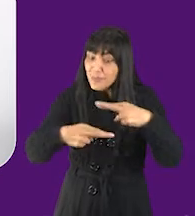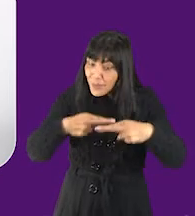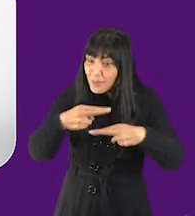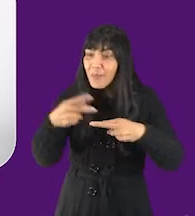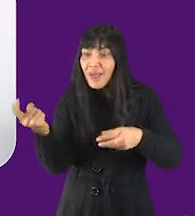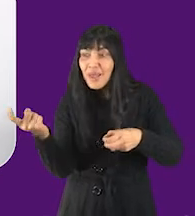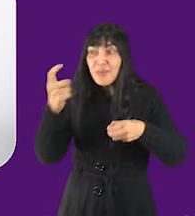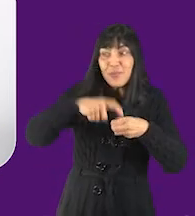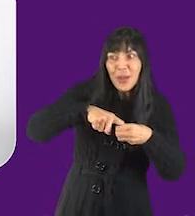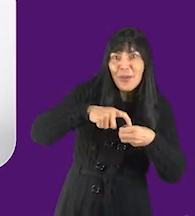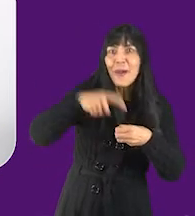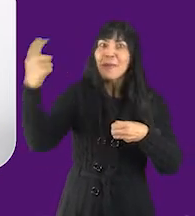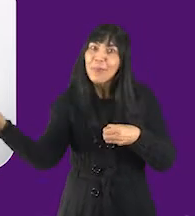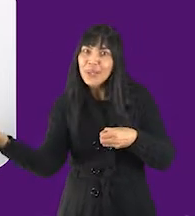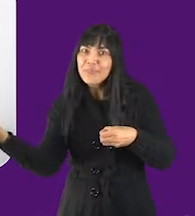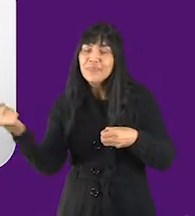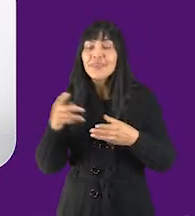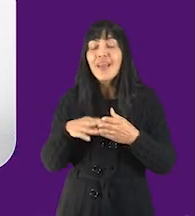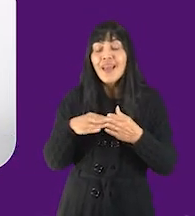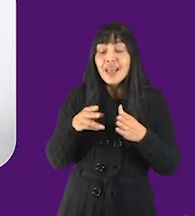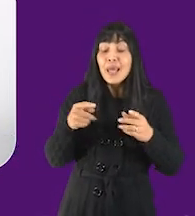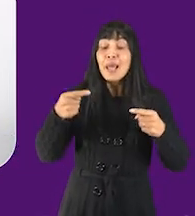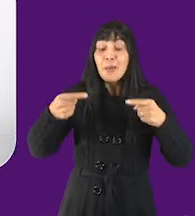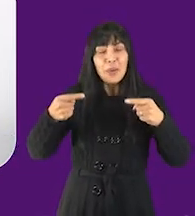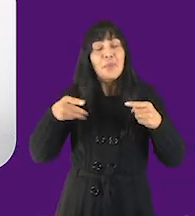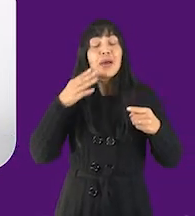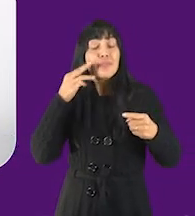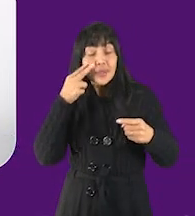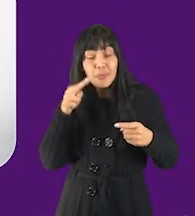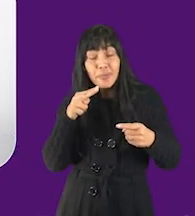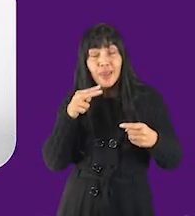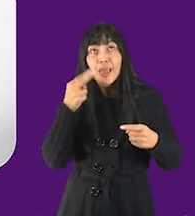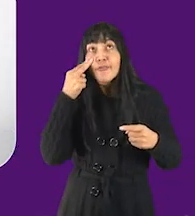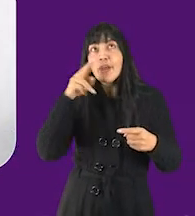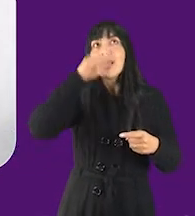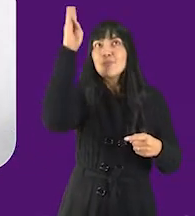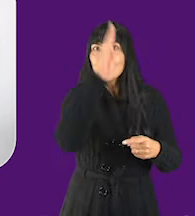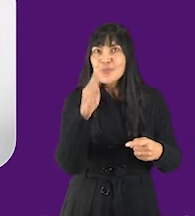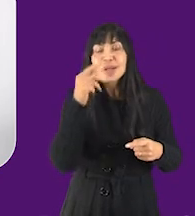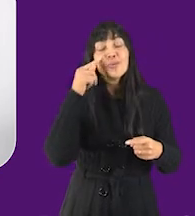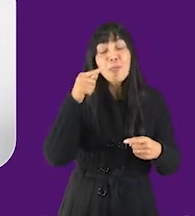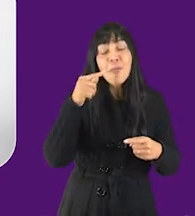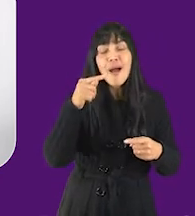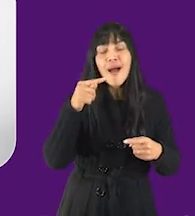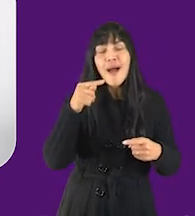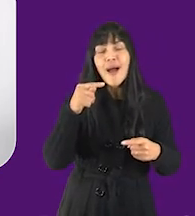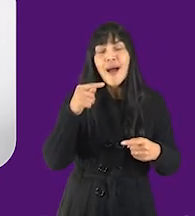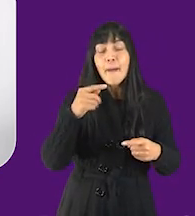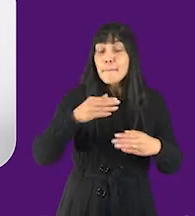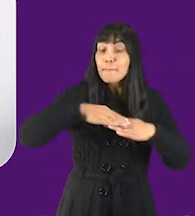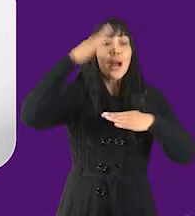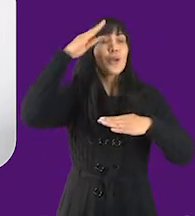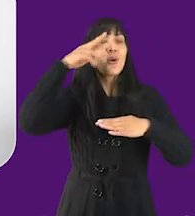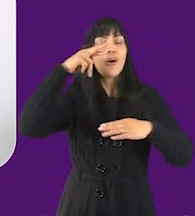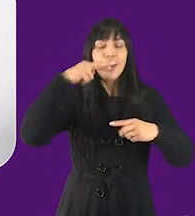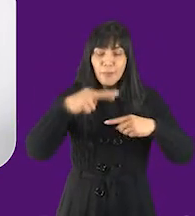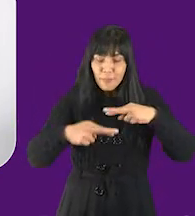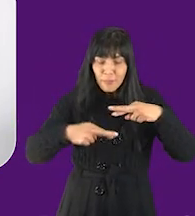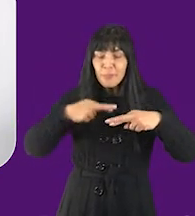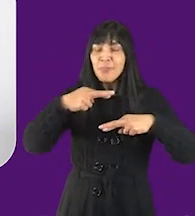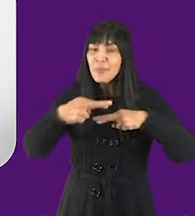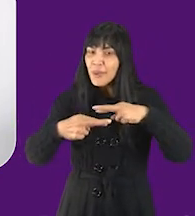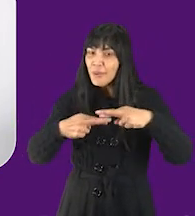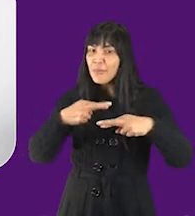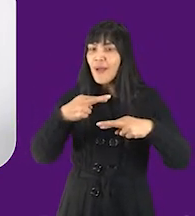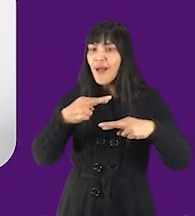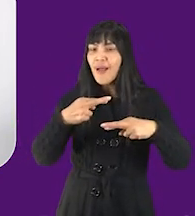totalmente reciclado. Em paralelo, também gostaríamos de ver a Klabin no Brasil como uma das maiores recicladoras de nossas